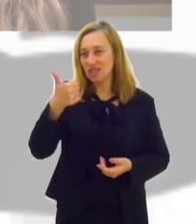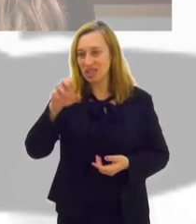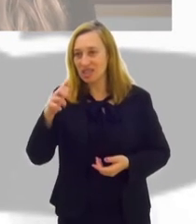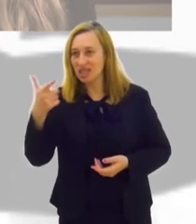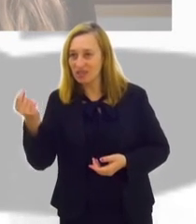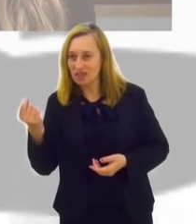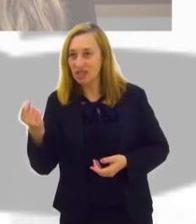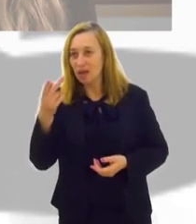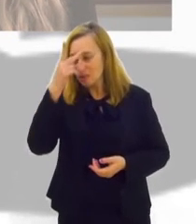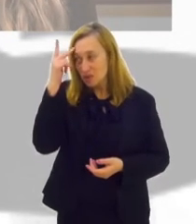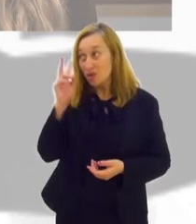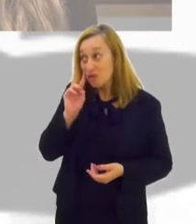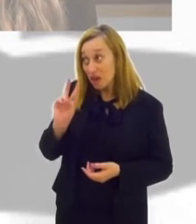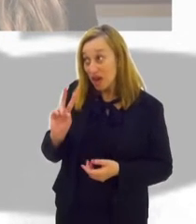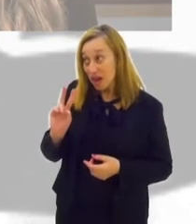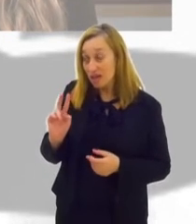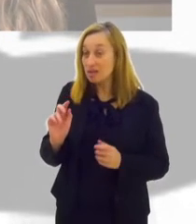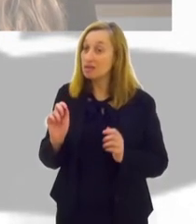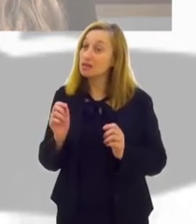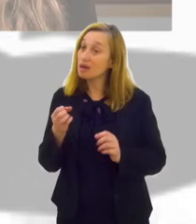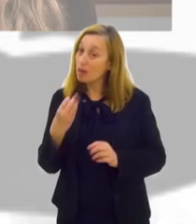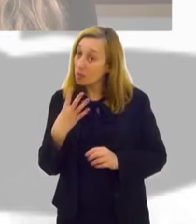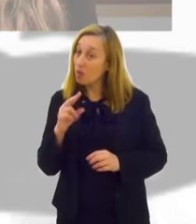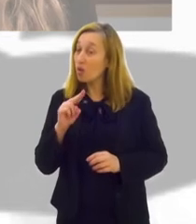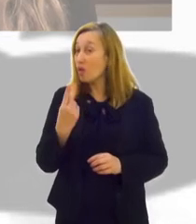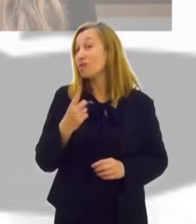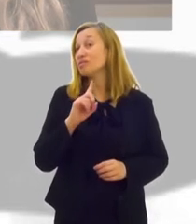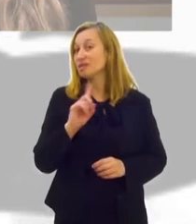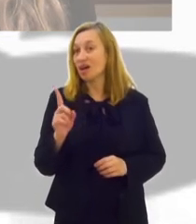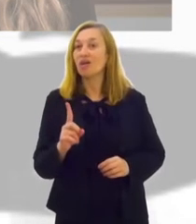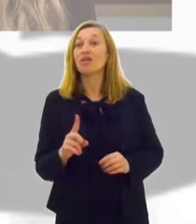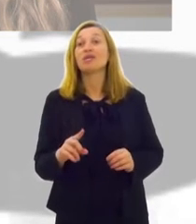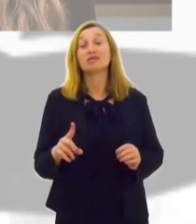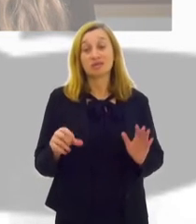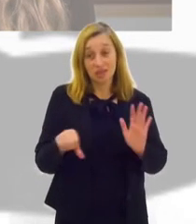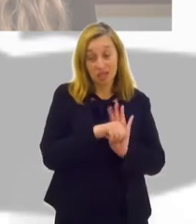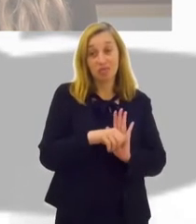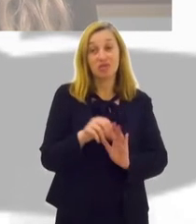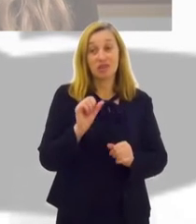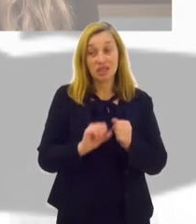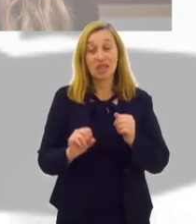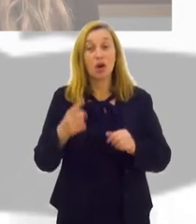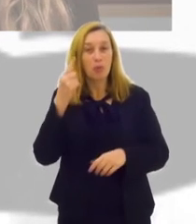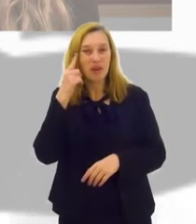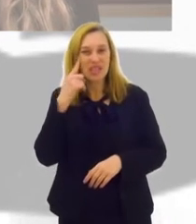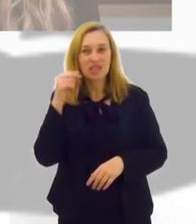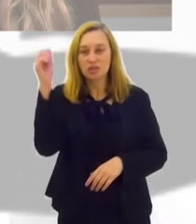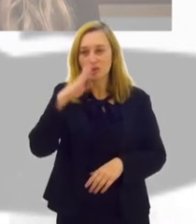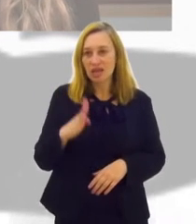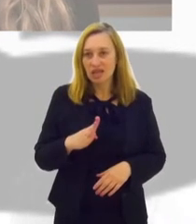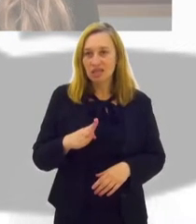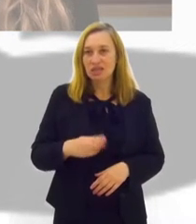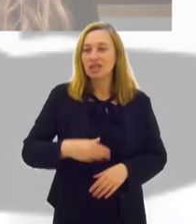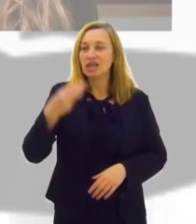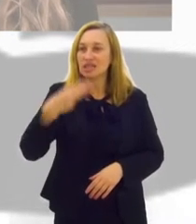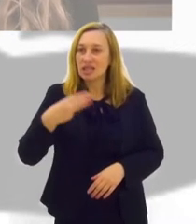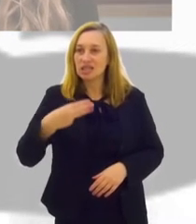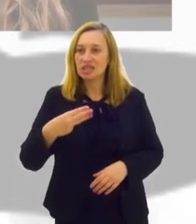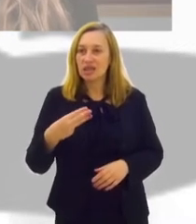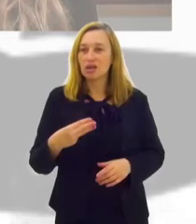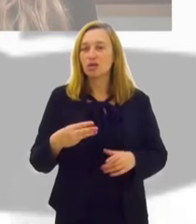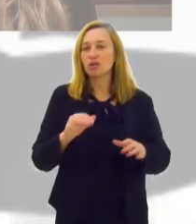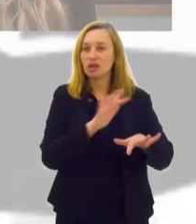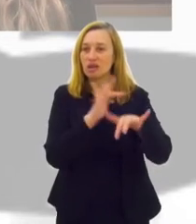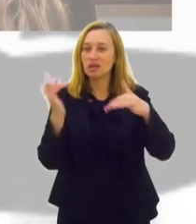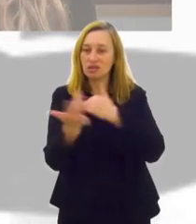15 a 20 UFIR, a pessoa. Vê aí se compensa ela infringir dessa forma. E eu fico Isso. pensando, porque o Brasil está em terceiro